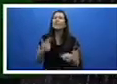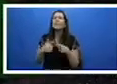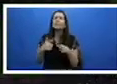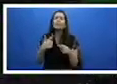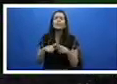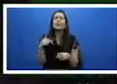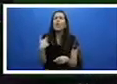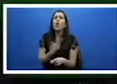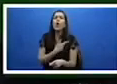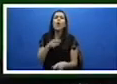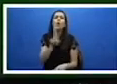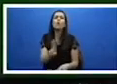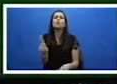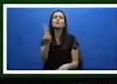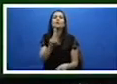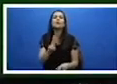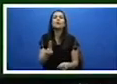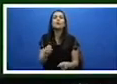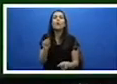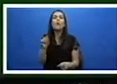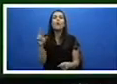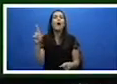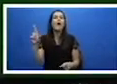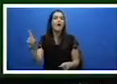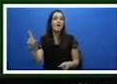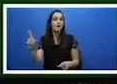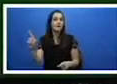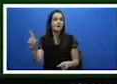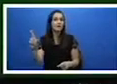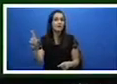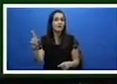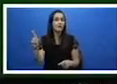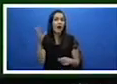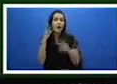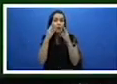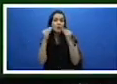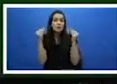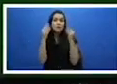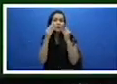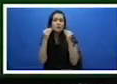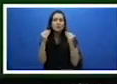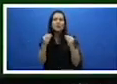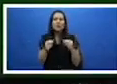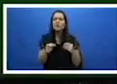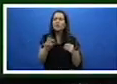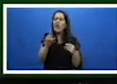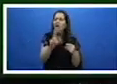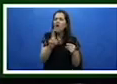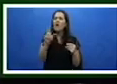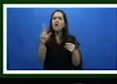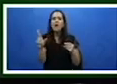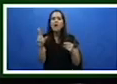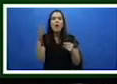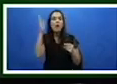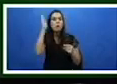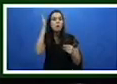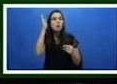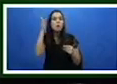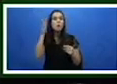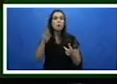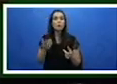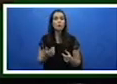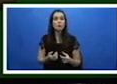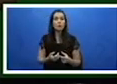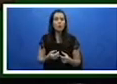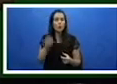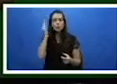apenas R, ou um R só, em raposa e 2 R's em burro? Mas se tem